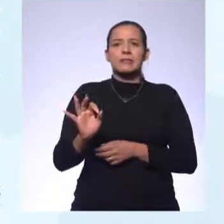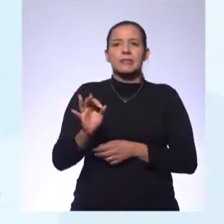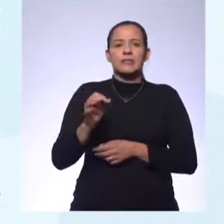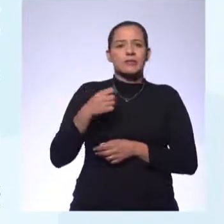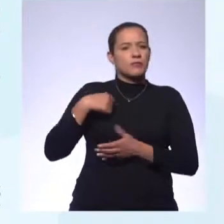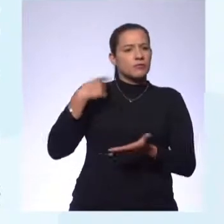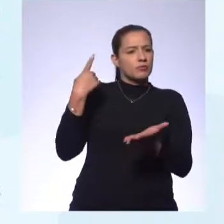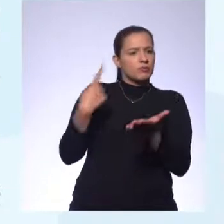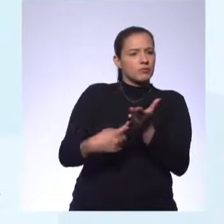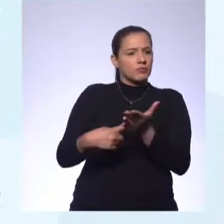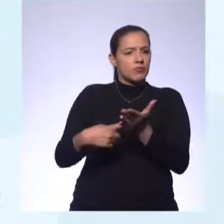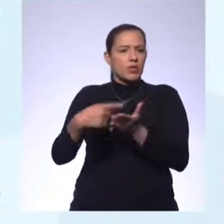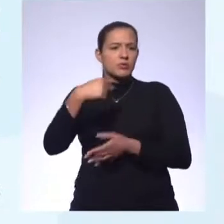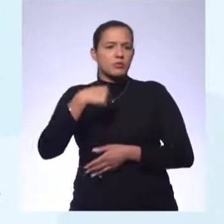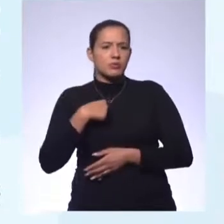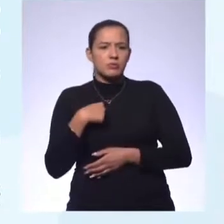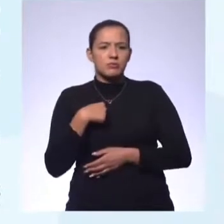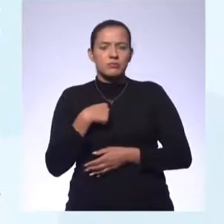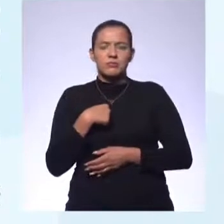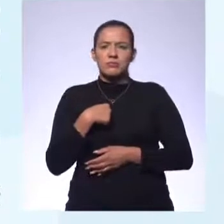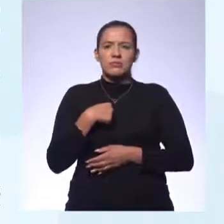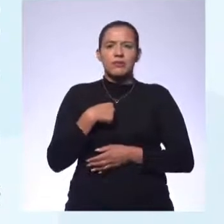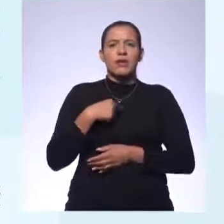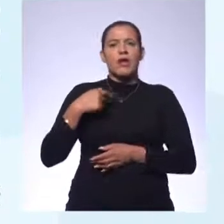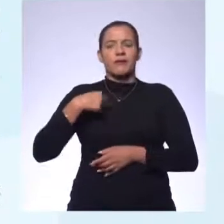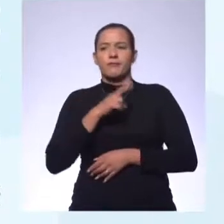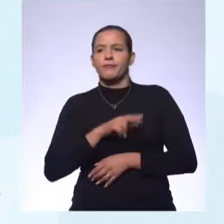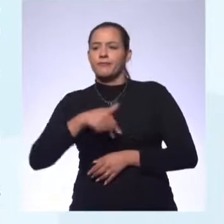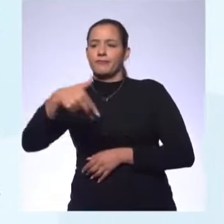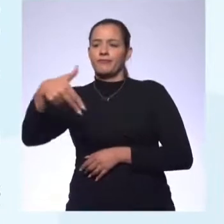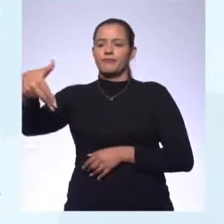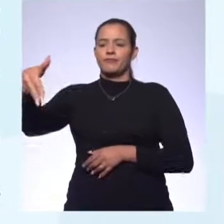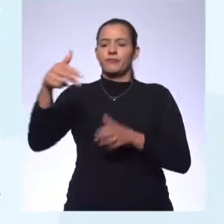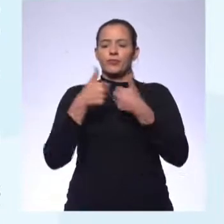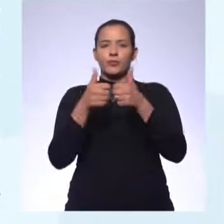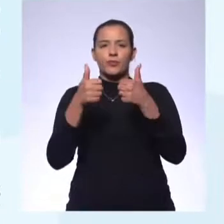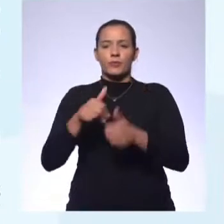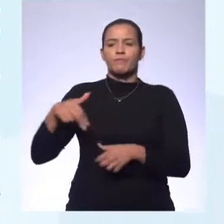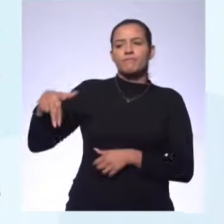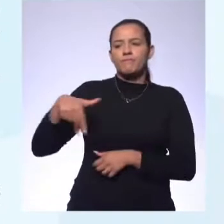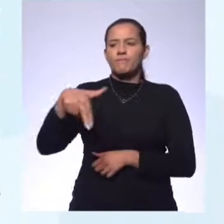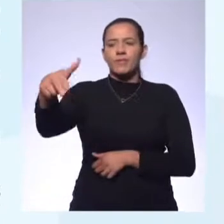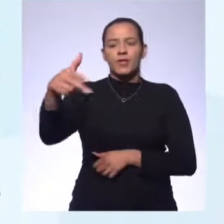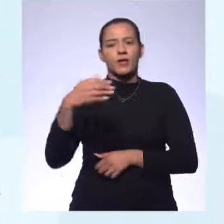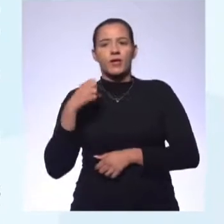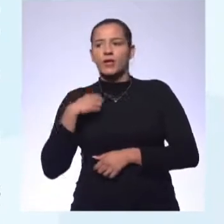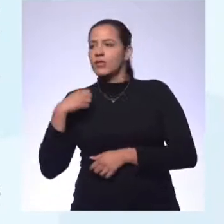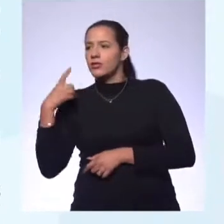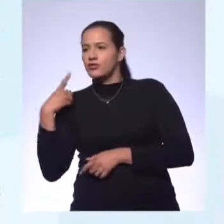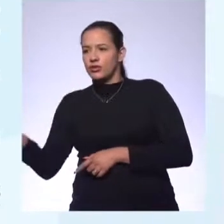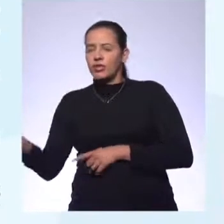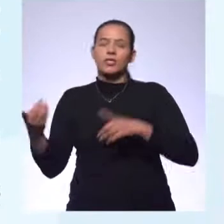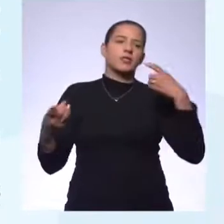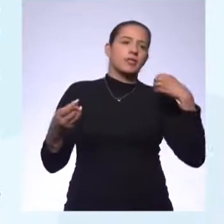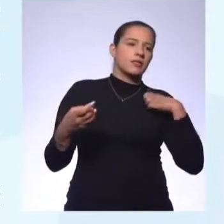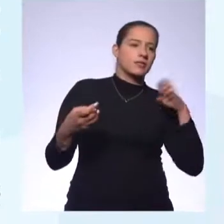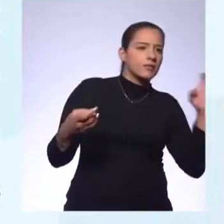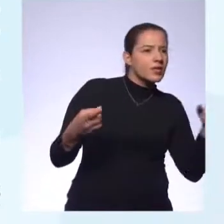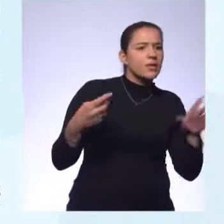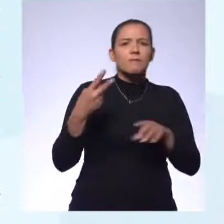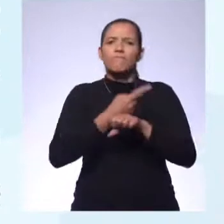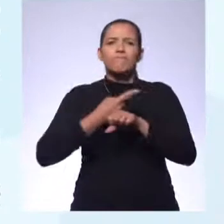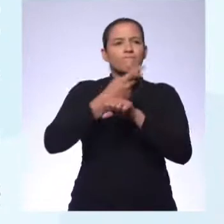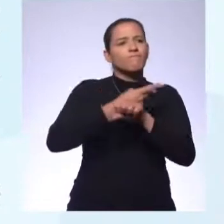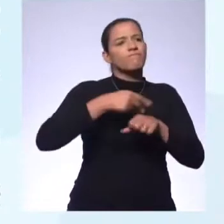mim? Lancei-me fora do ônibus. Caminhei à direita e à esquerda, andei como um louco até 9